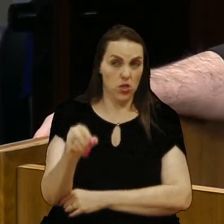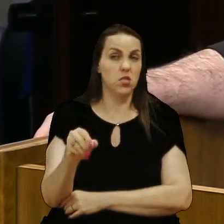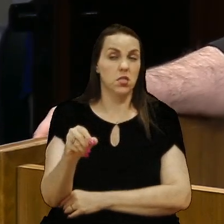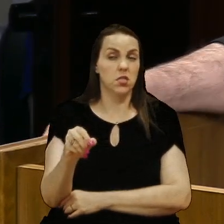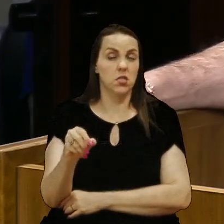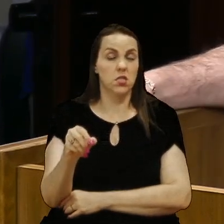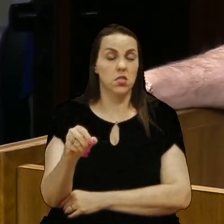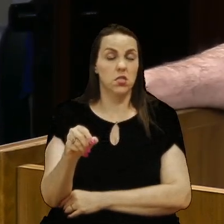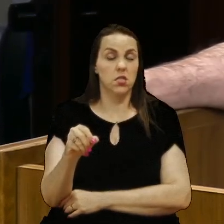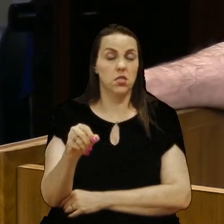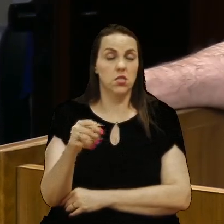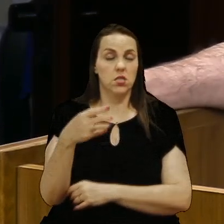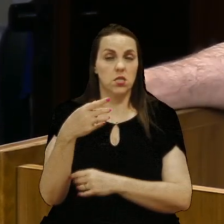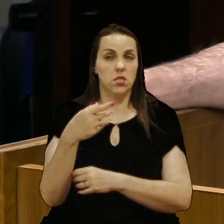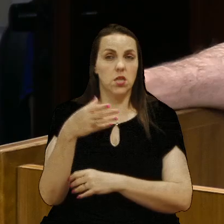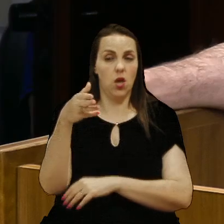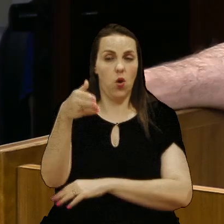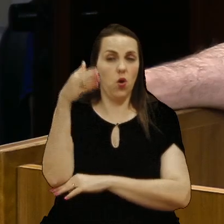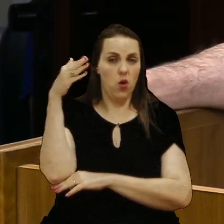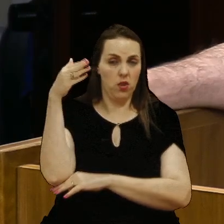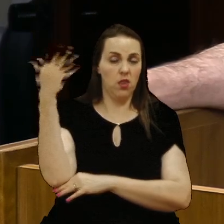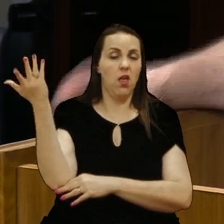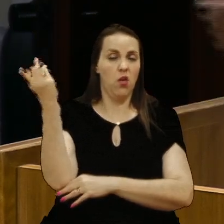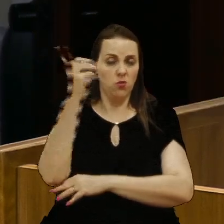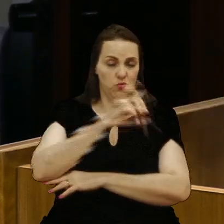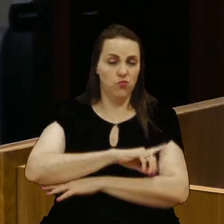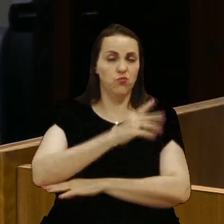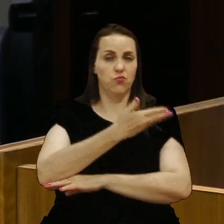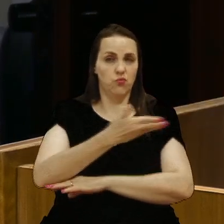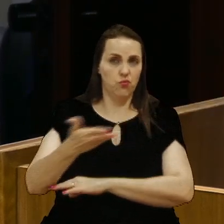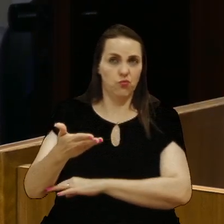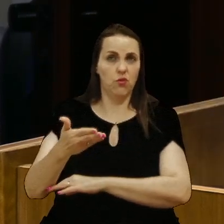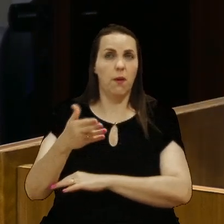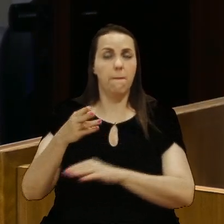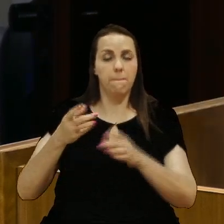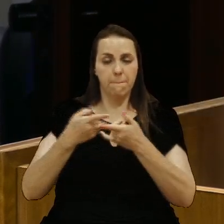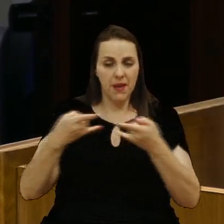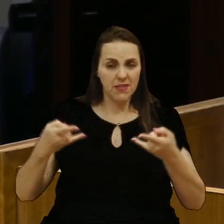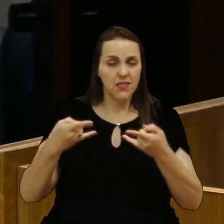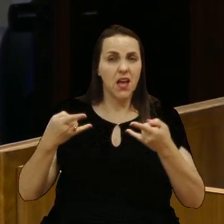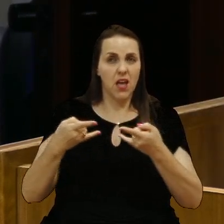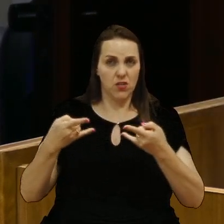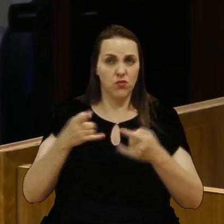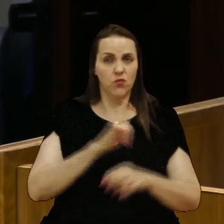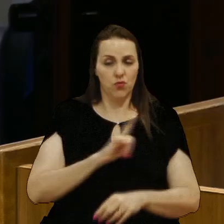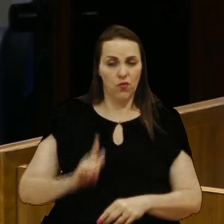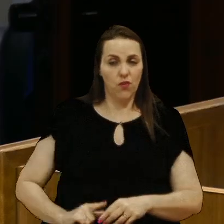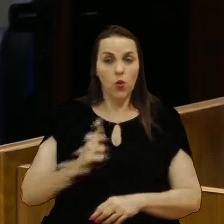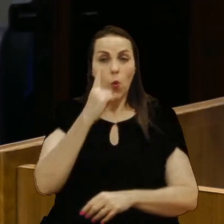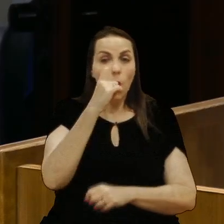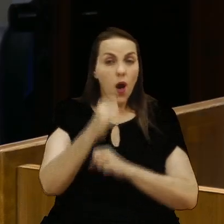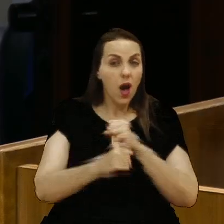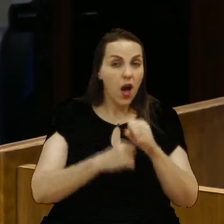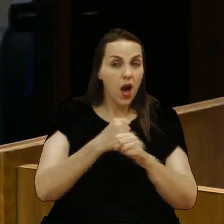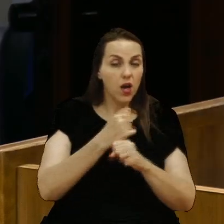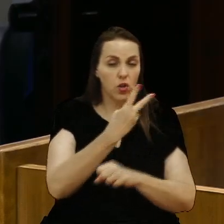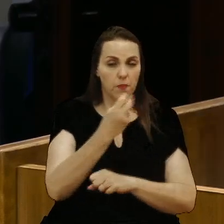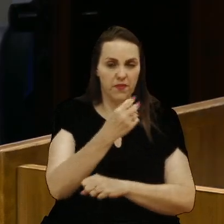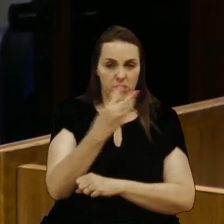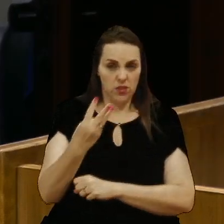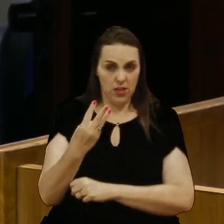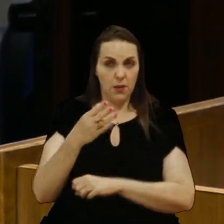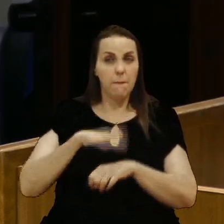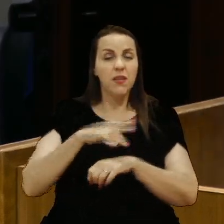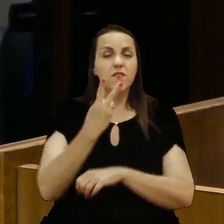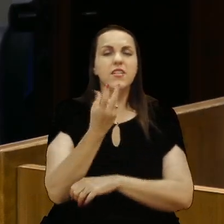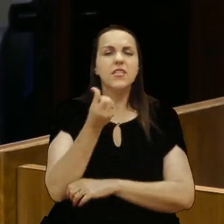em diárias e passagens da União somente em um ano, 2023. Mais de 26